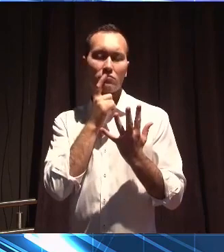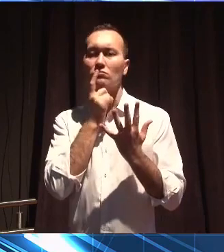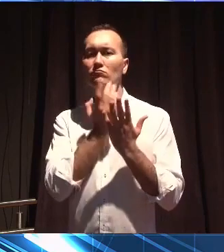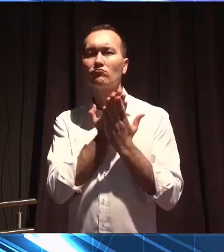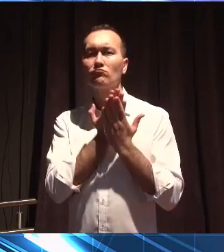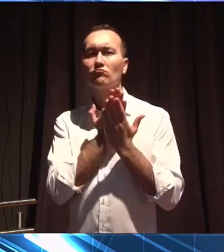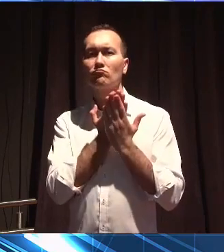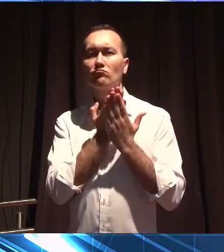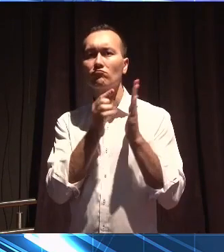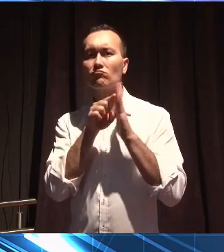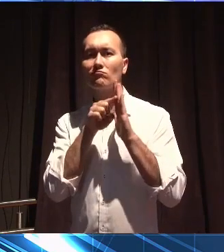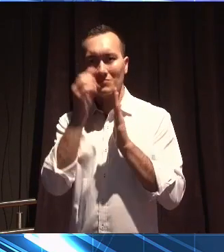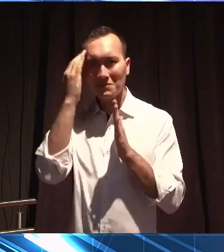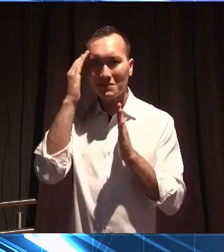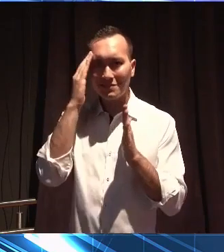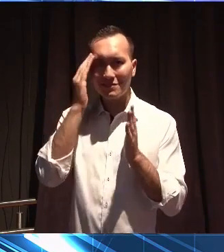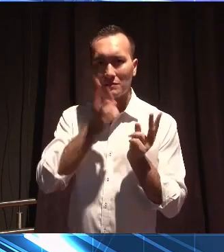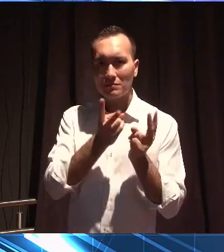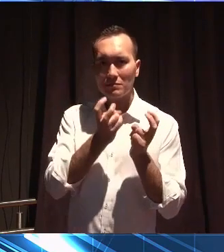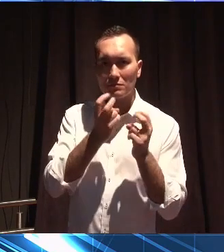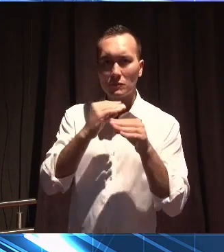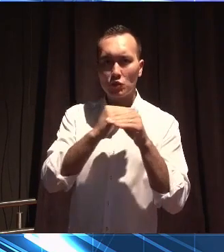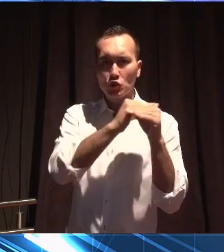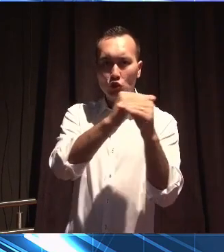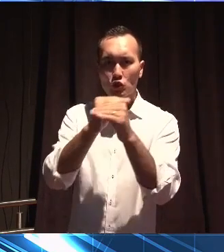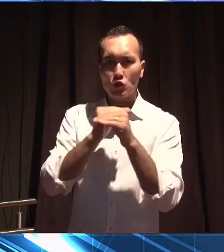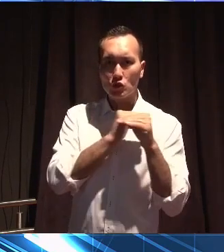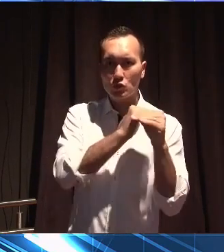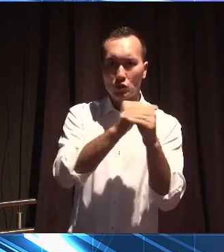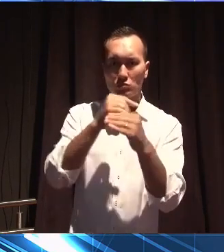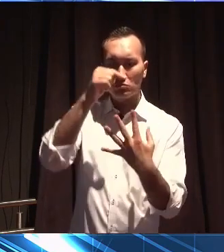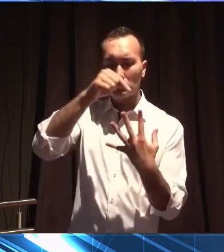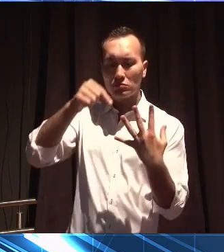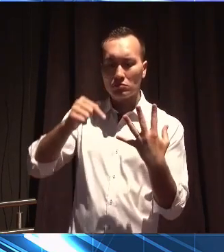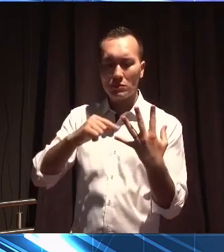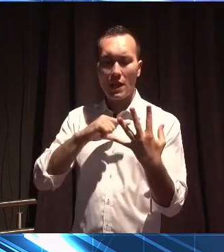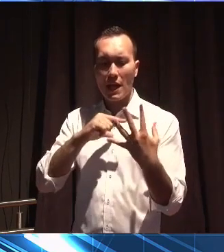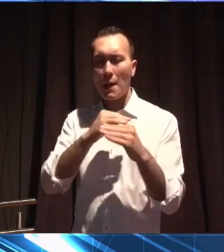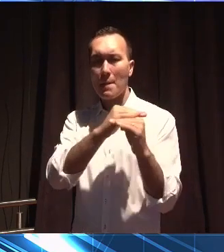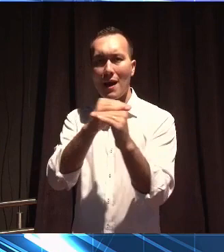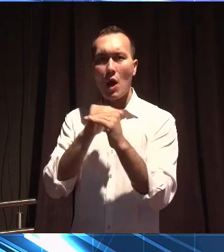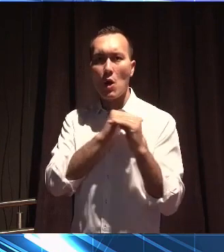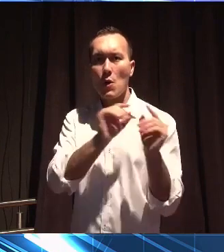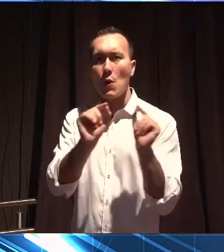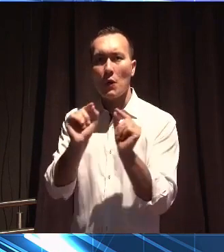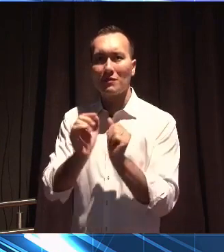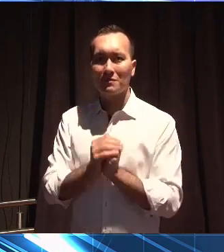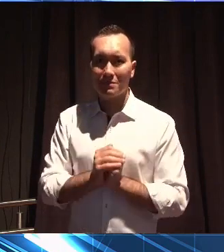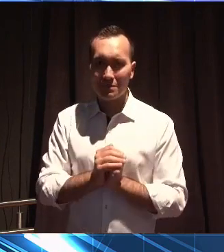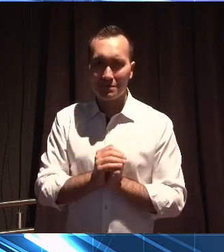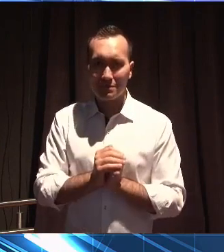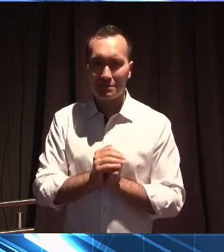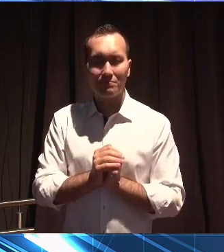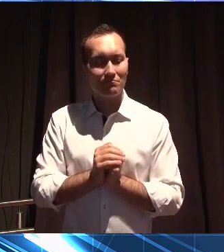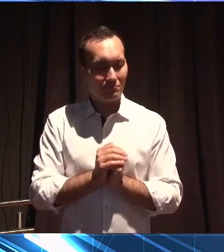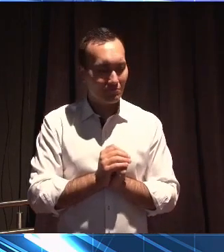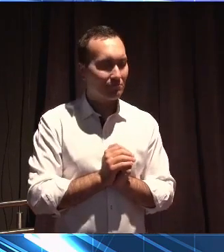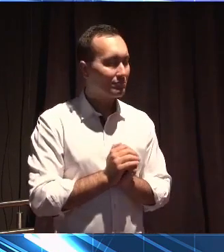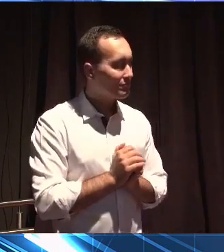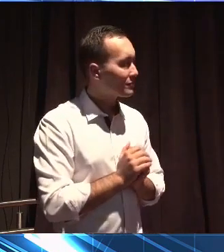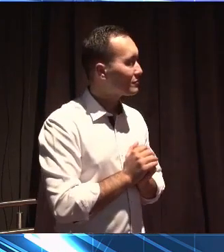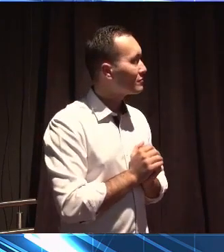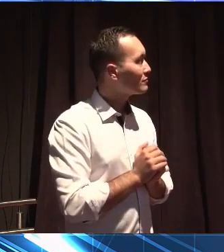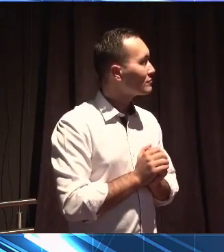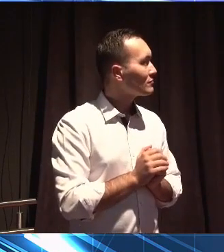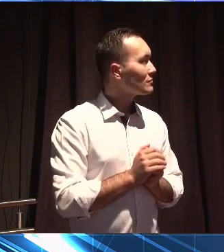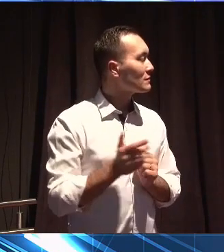E, além disso, apesar de ter colocado alguns exemplos mais médicos aqui, eu trago aqui também algumas tentativas de earbuds